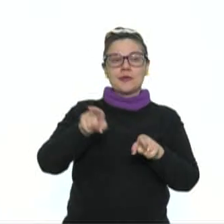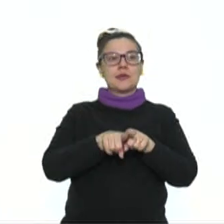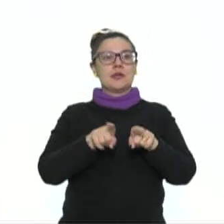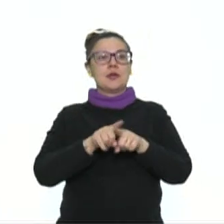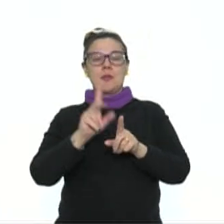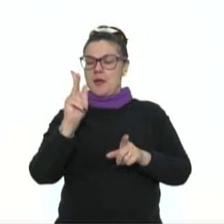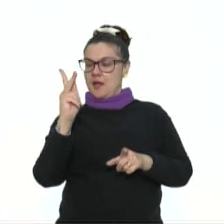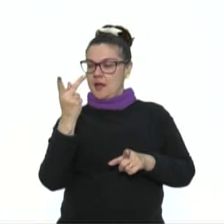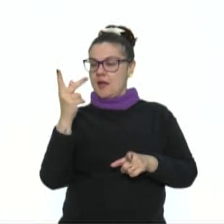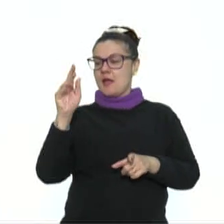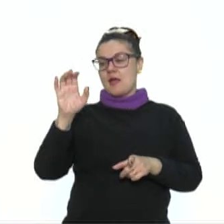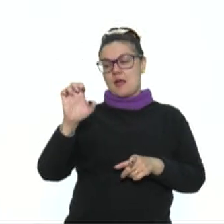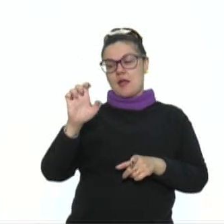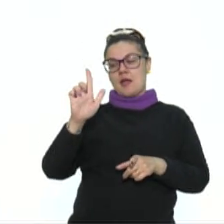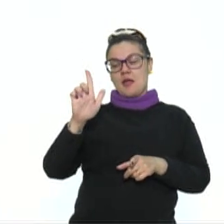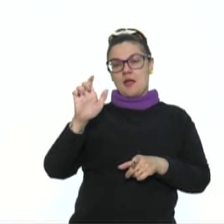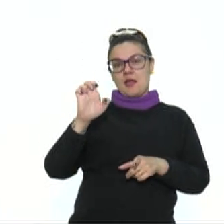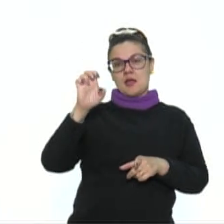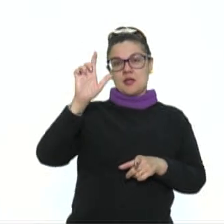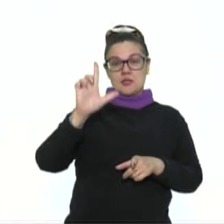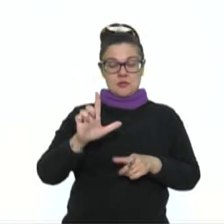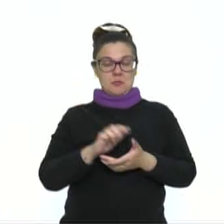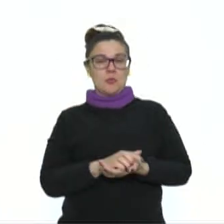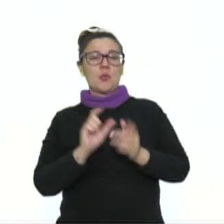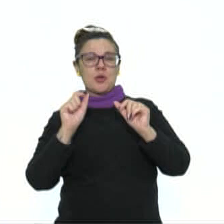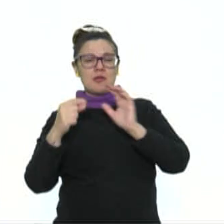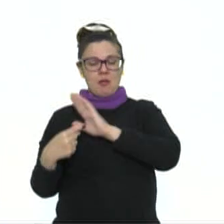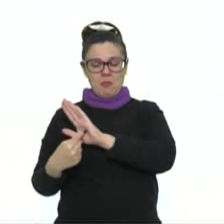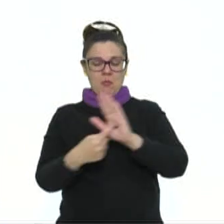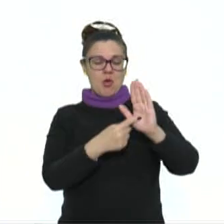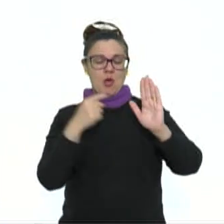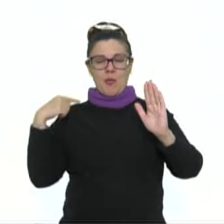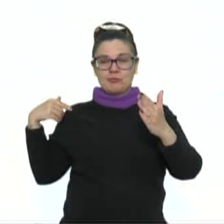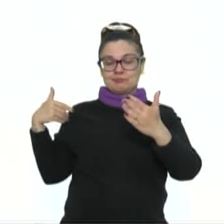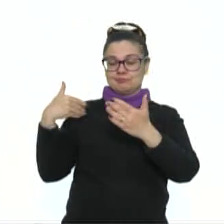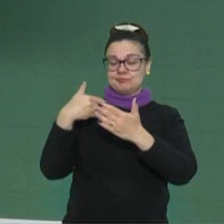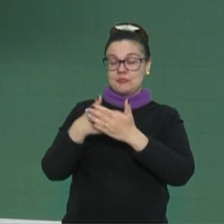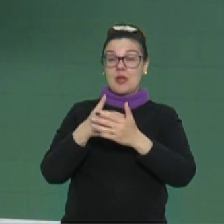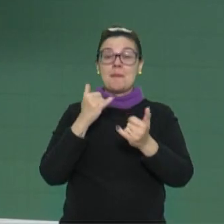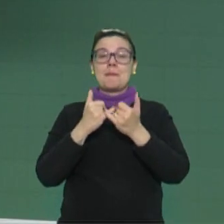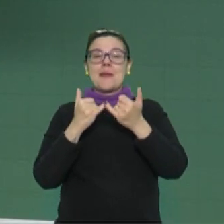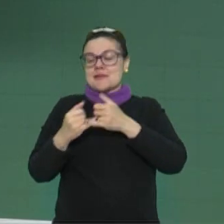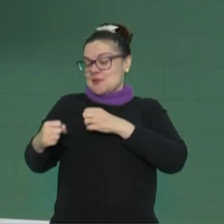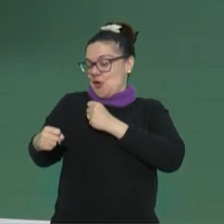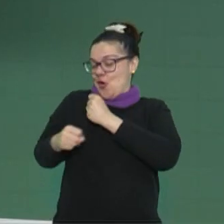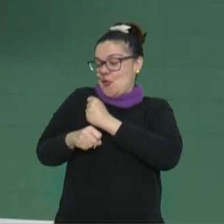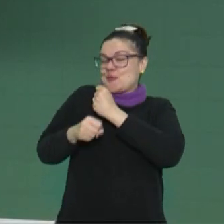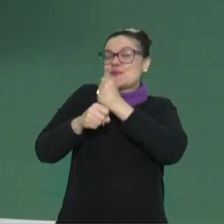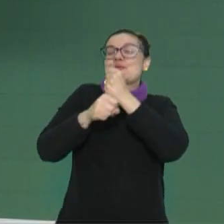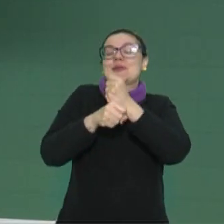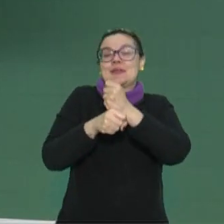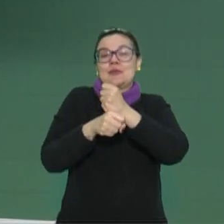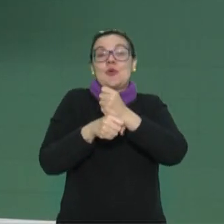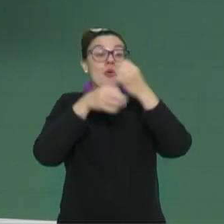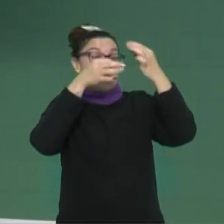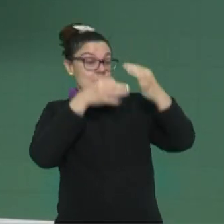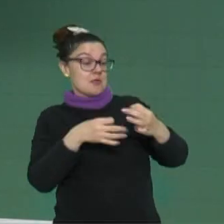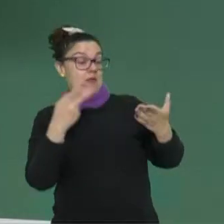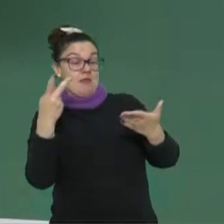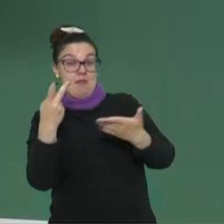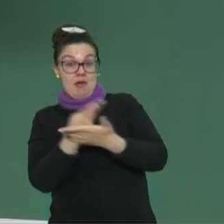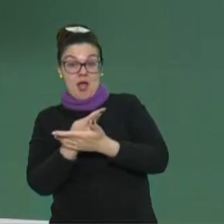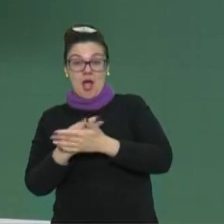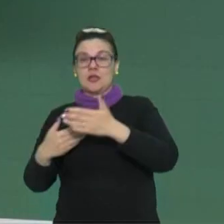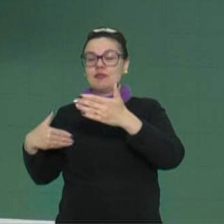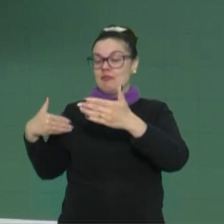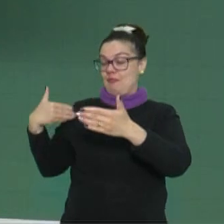por Hegel, né? Moral como produto histórico, ou seja, a moral foi construída. O certo e o errado também foi construído com o